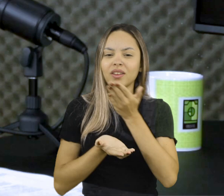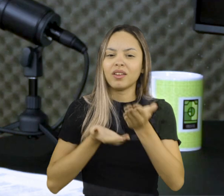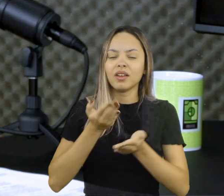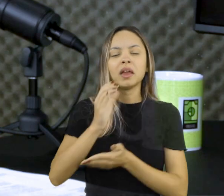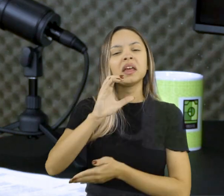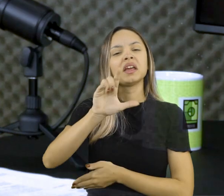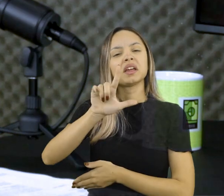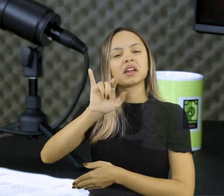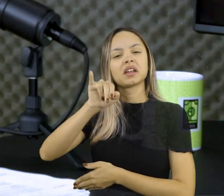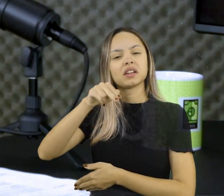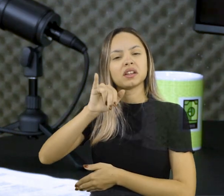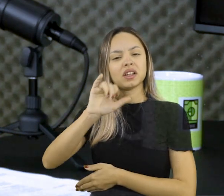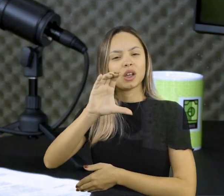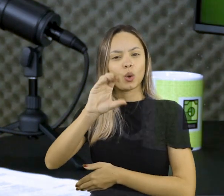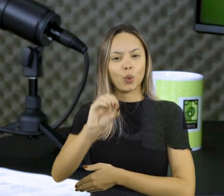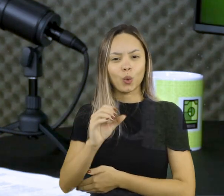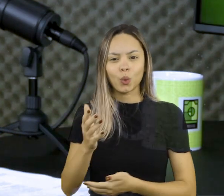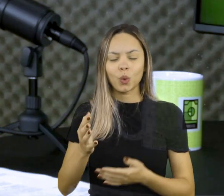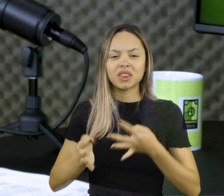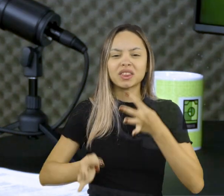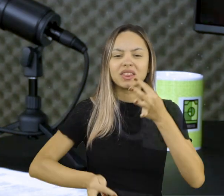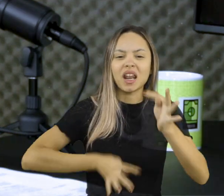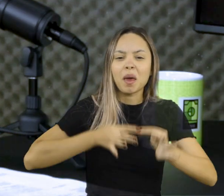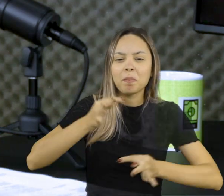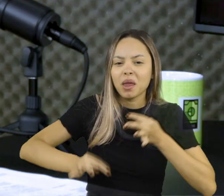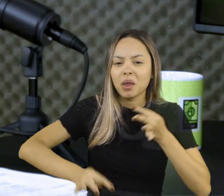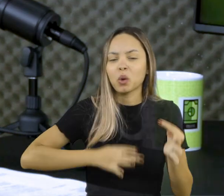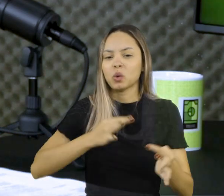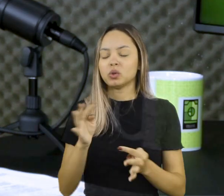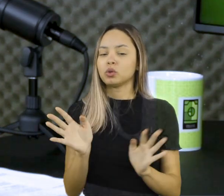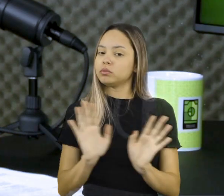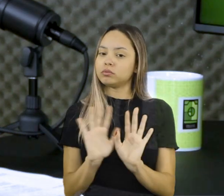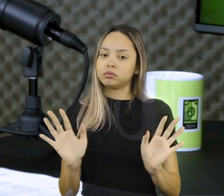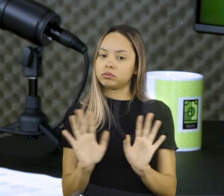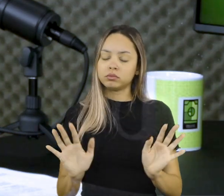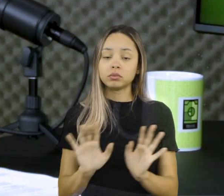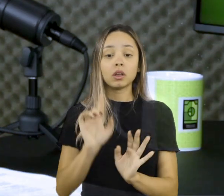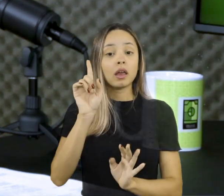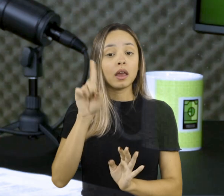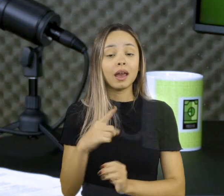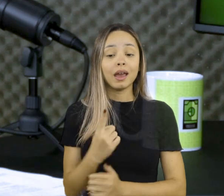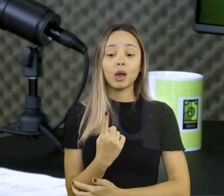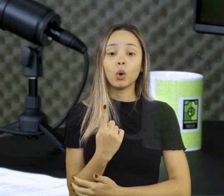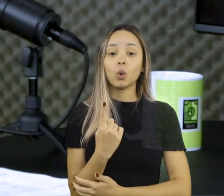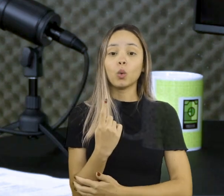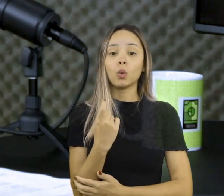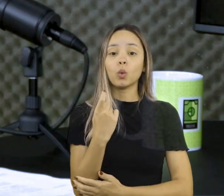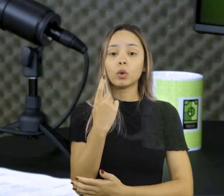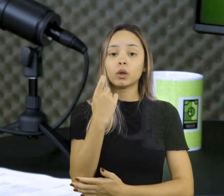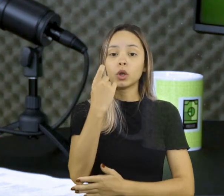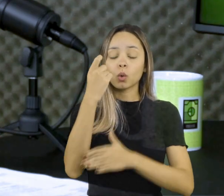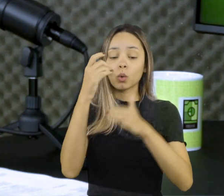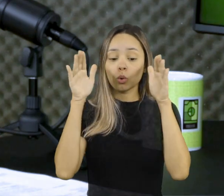Esse atendimento não é terapêutico. Esse atendimento é único e